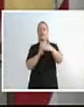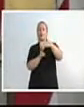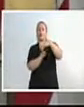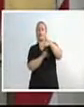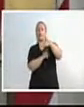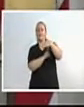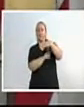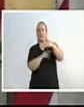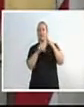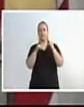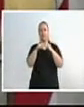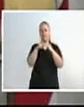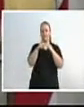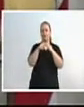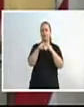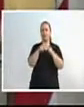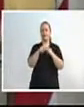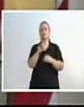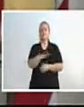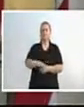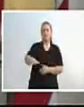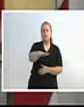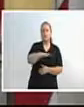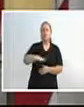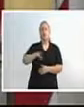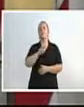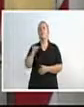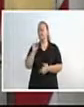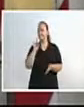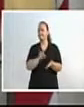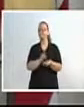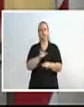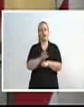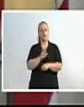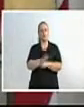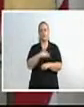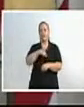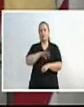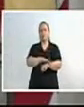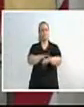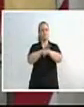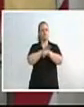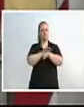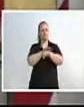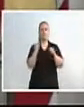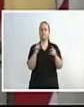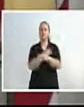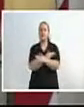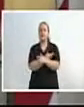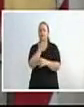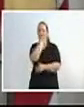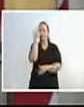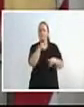sincronizado com o semáforo da rodoviária, com certeza daria muito mais segurança ao trânsito, aos pedestres,